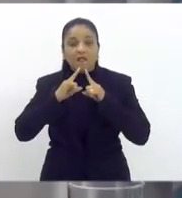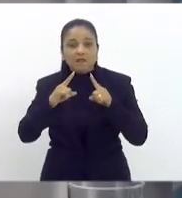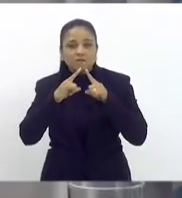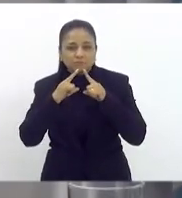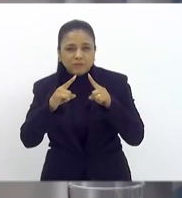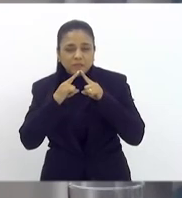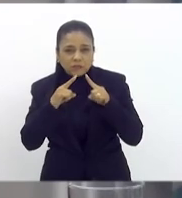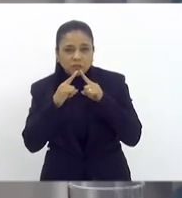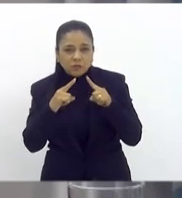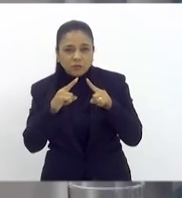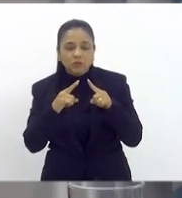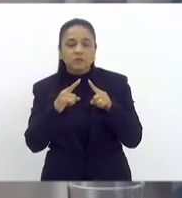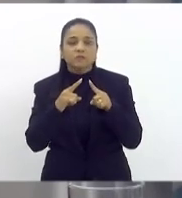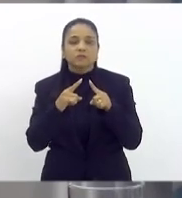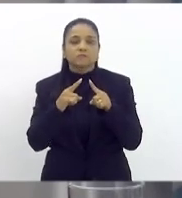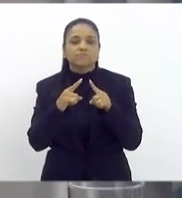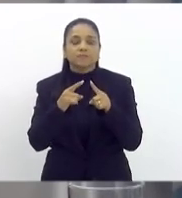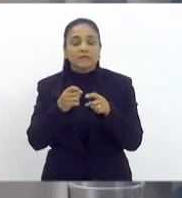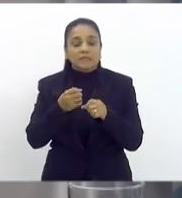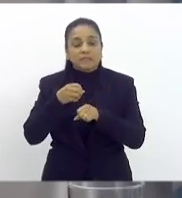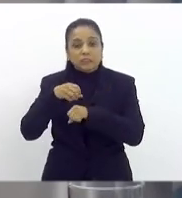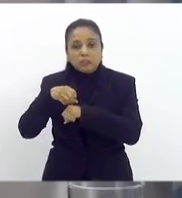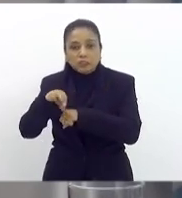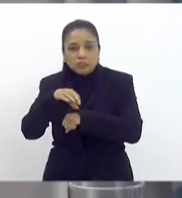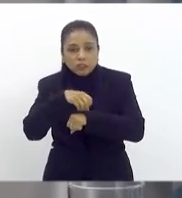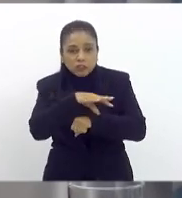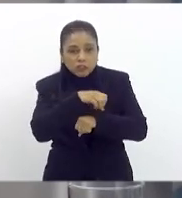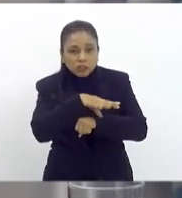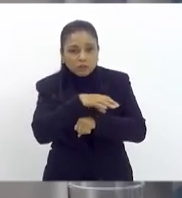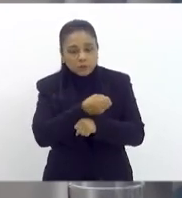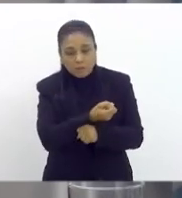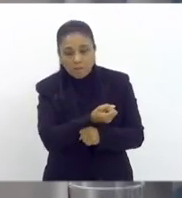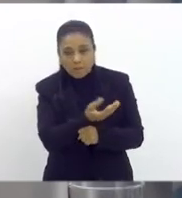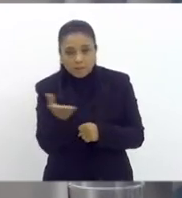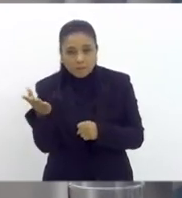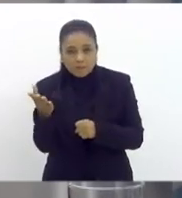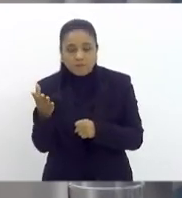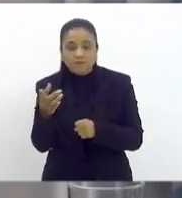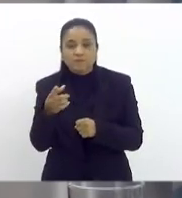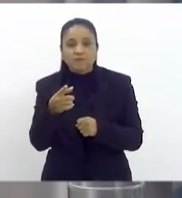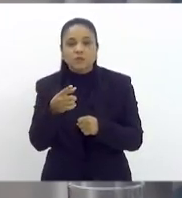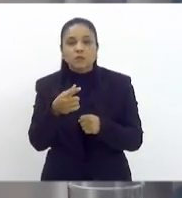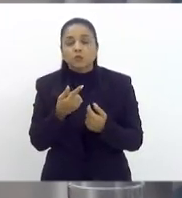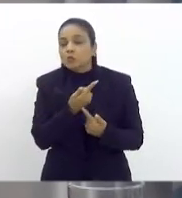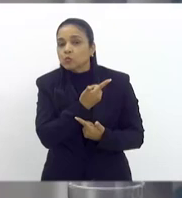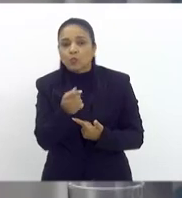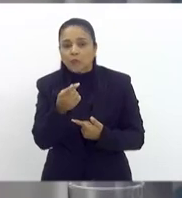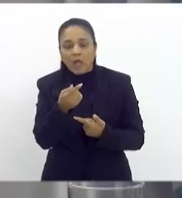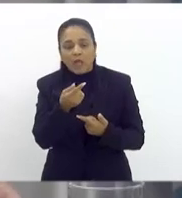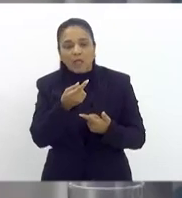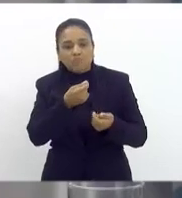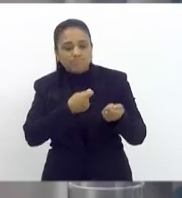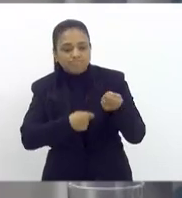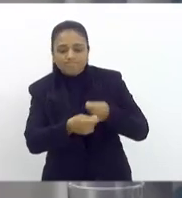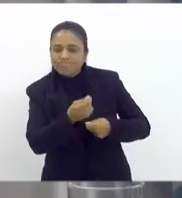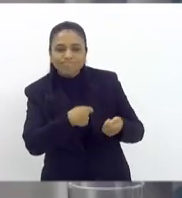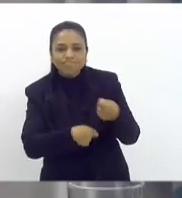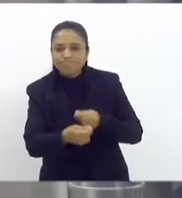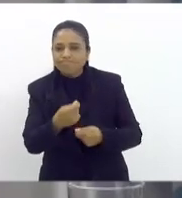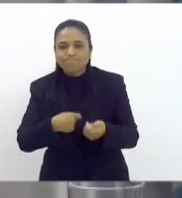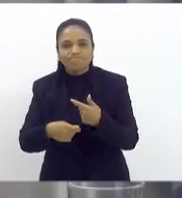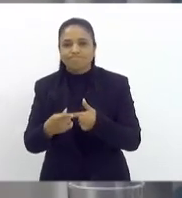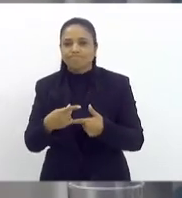reclamações a respeito da distribuição, ou seja, de que não há negociação e o ECAD,